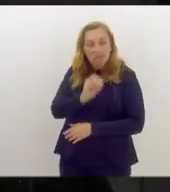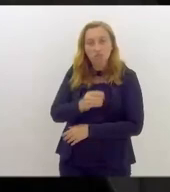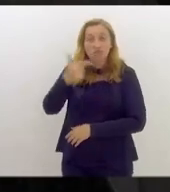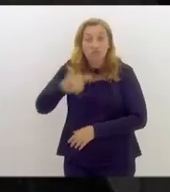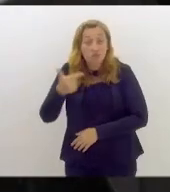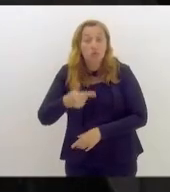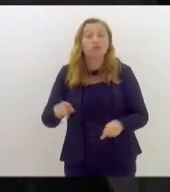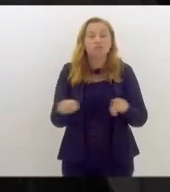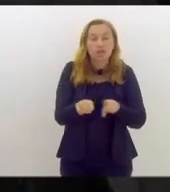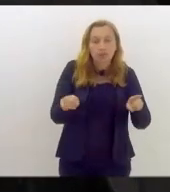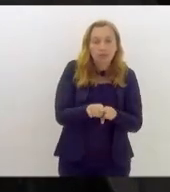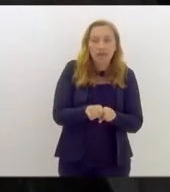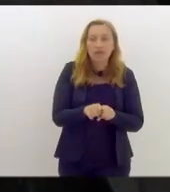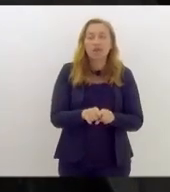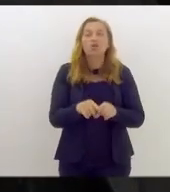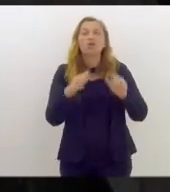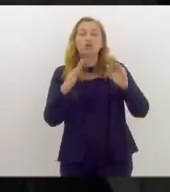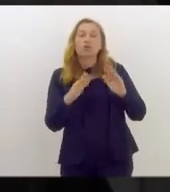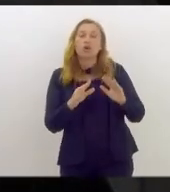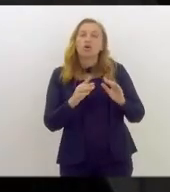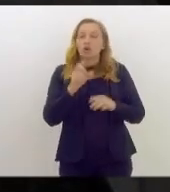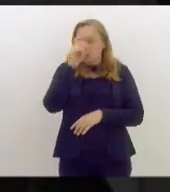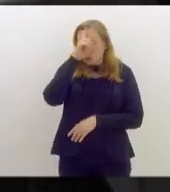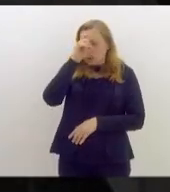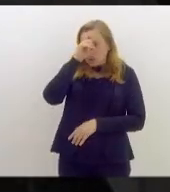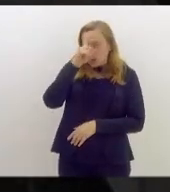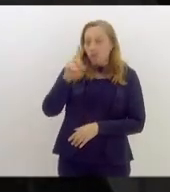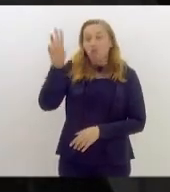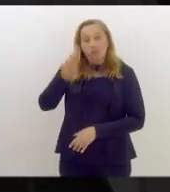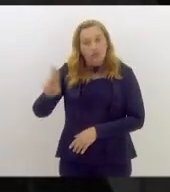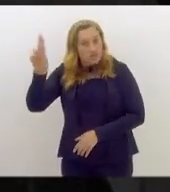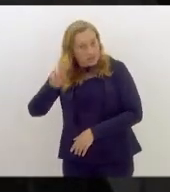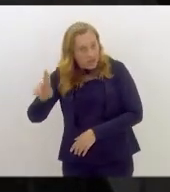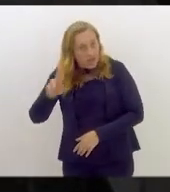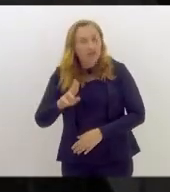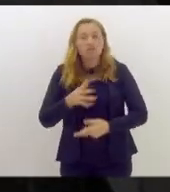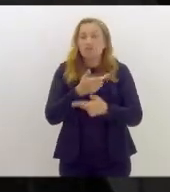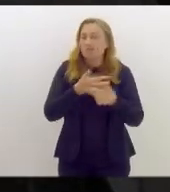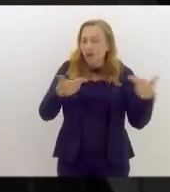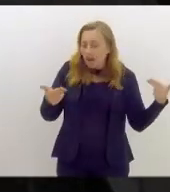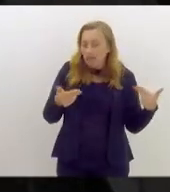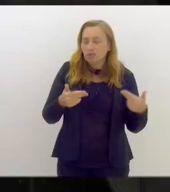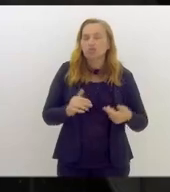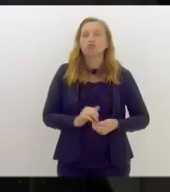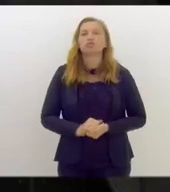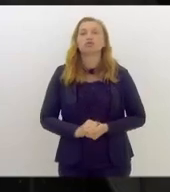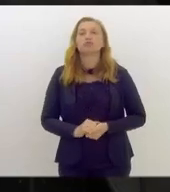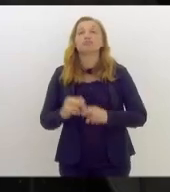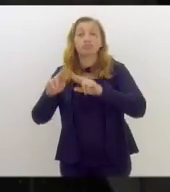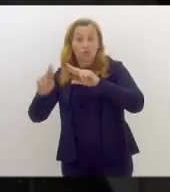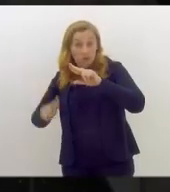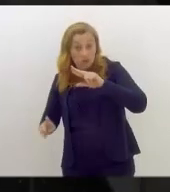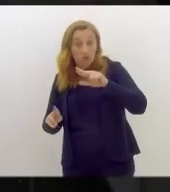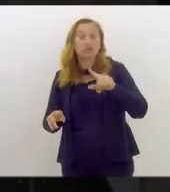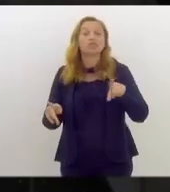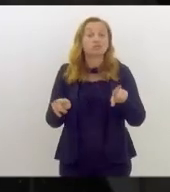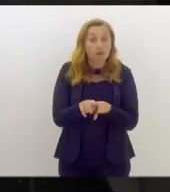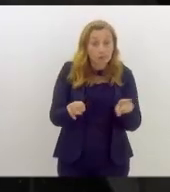fora os hospitais universitários né o Antônio Pedro da uf Clementino Fraga filho da UFRJ